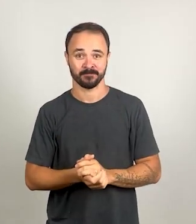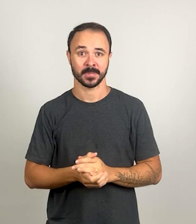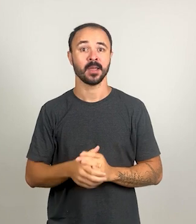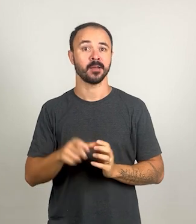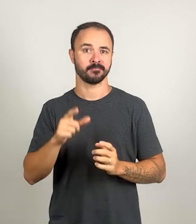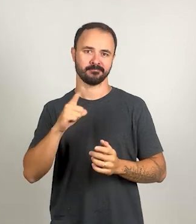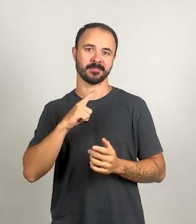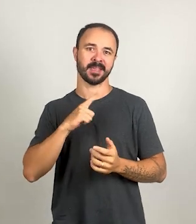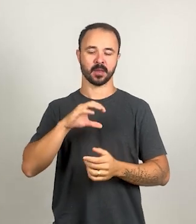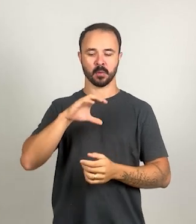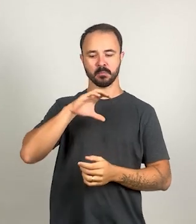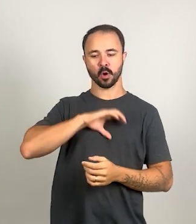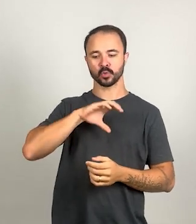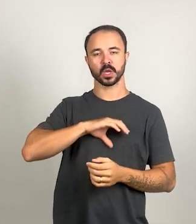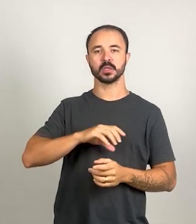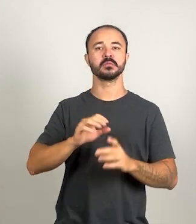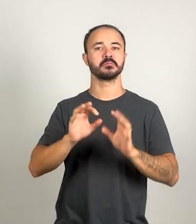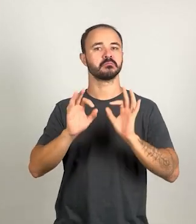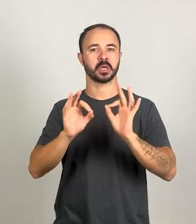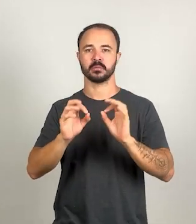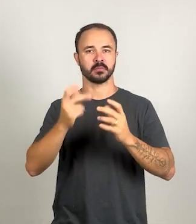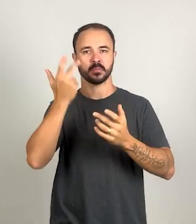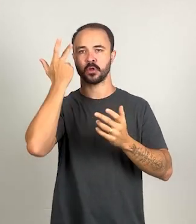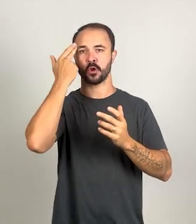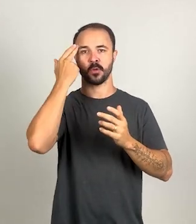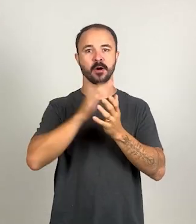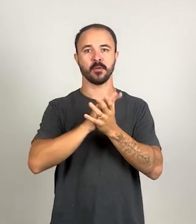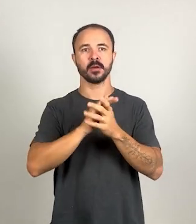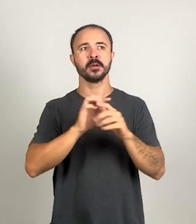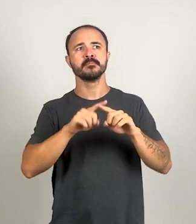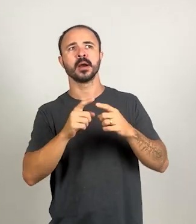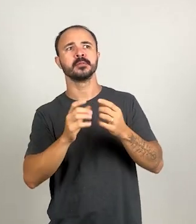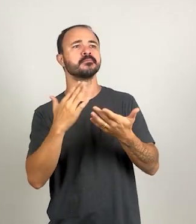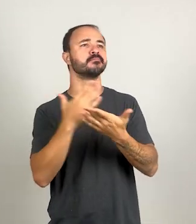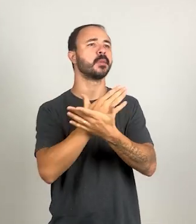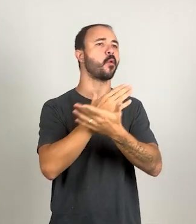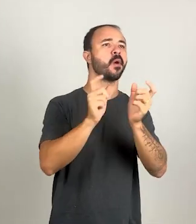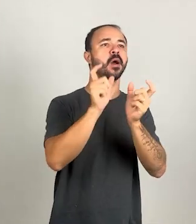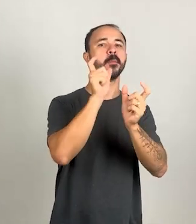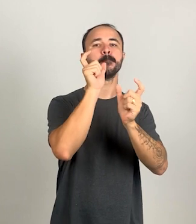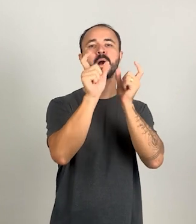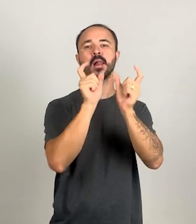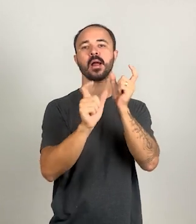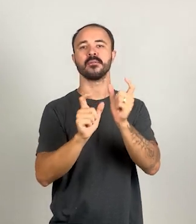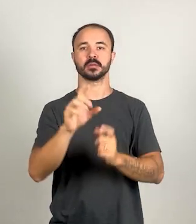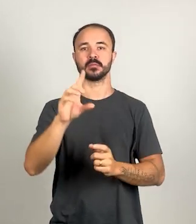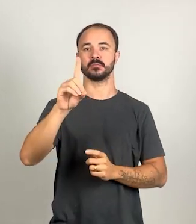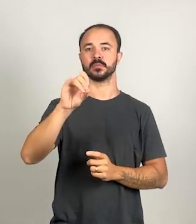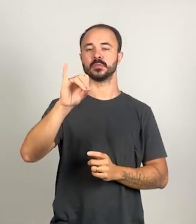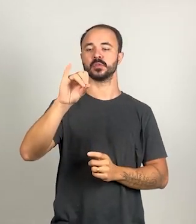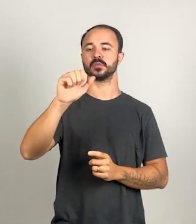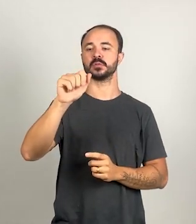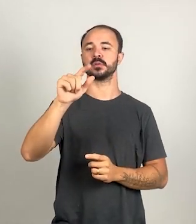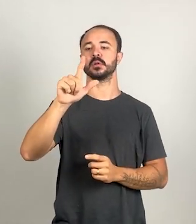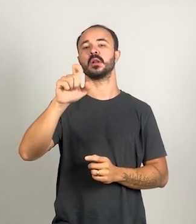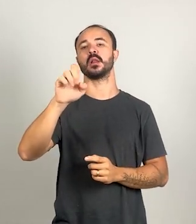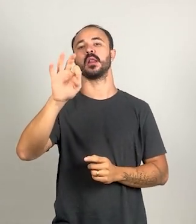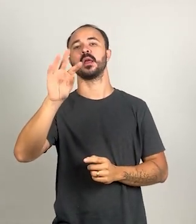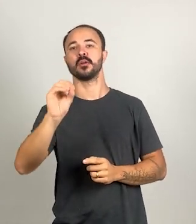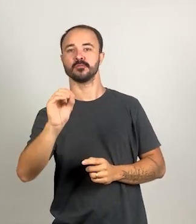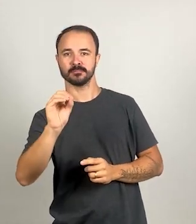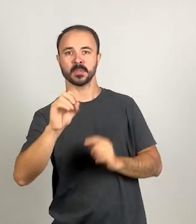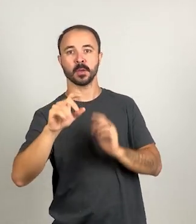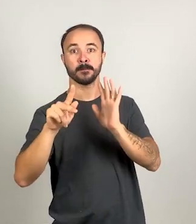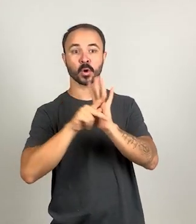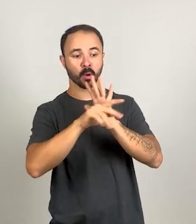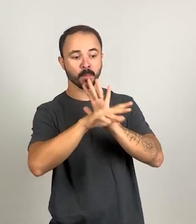padrão o estado abriu uma variedade de dialetos regionais incluindo o dialeto Maranhense que é marcado